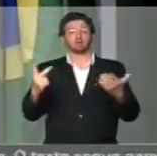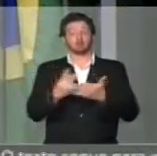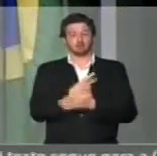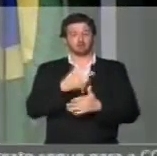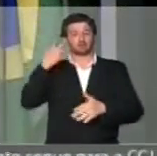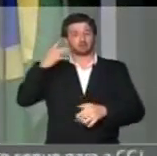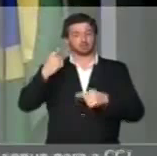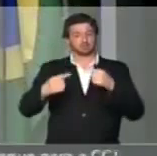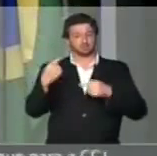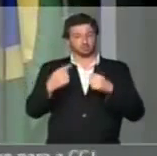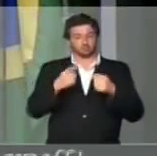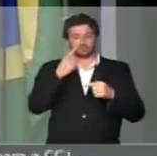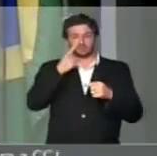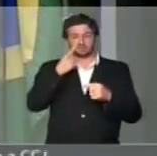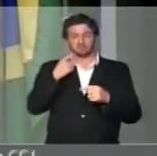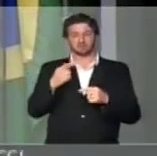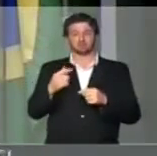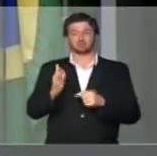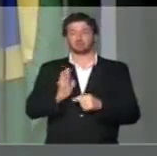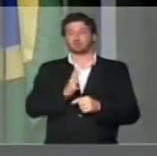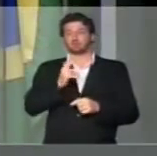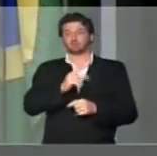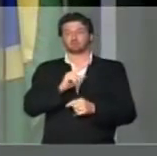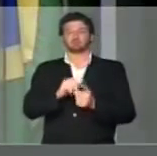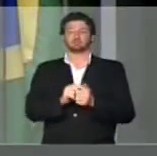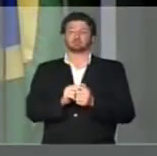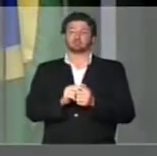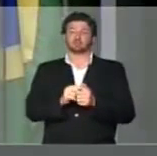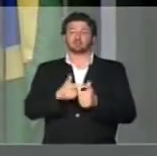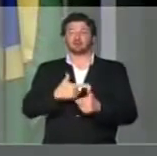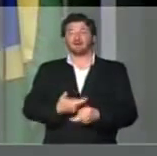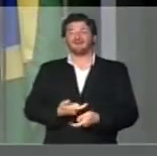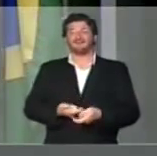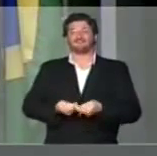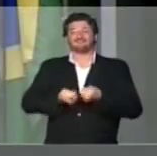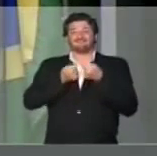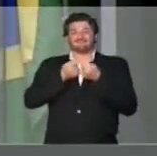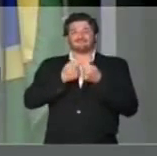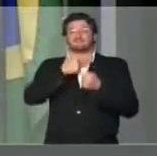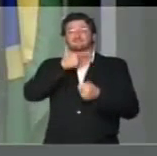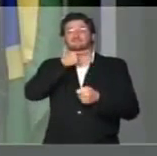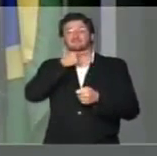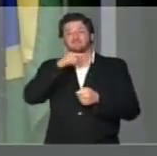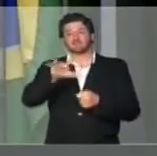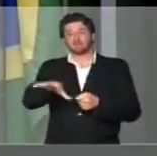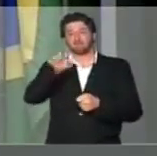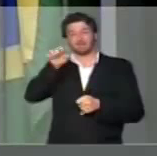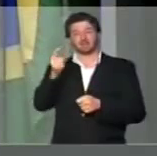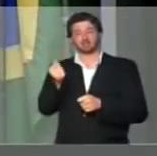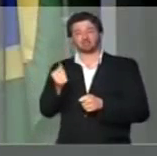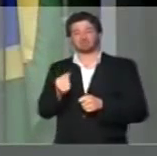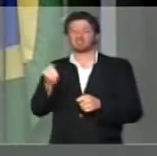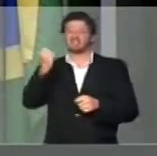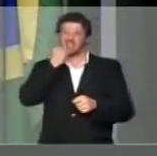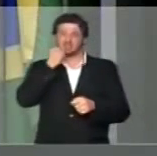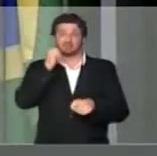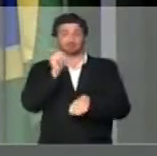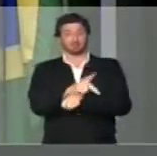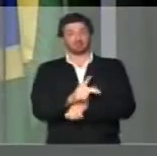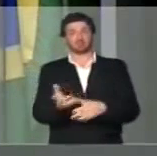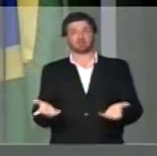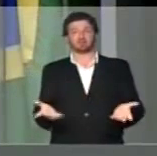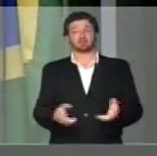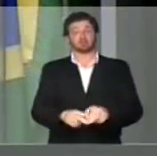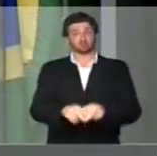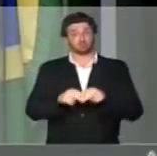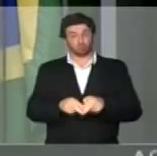sua política infamemente de arroxo salarial, de confisco, de descalabro da Previdência.